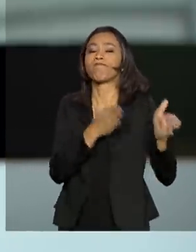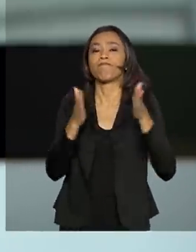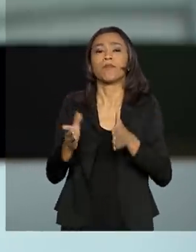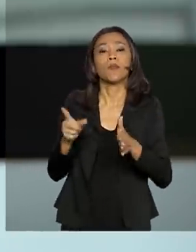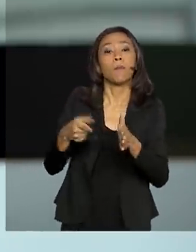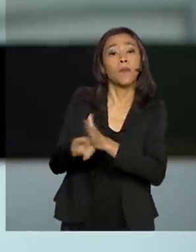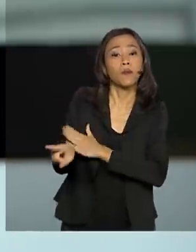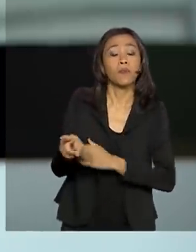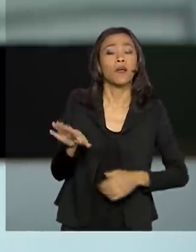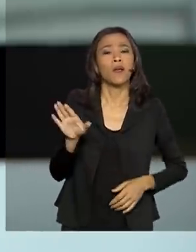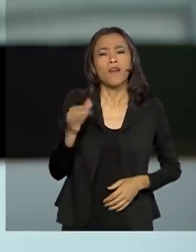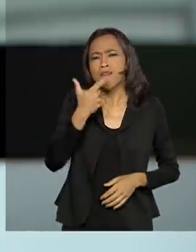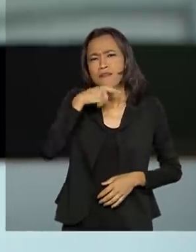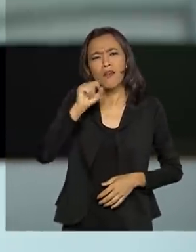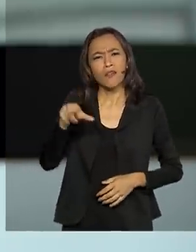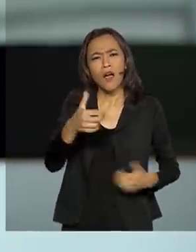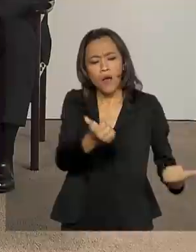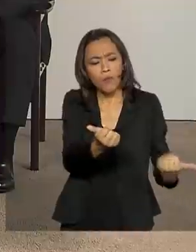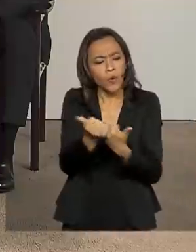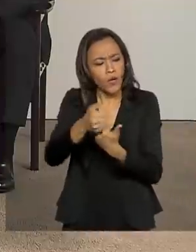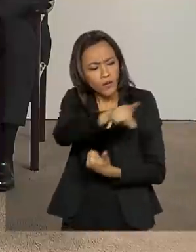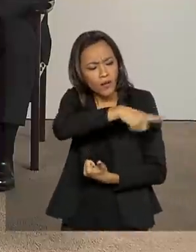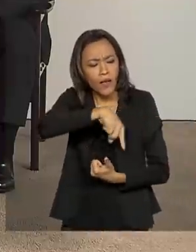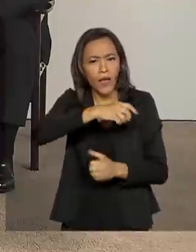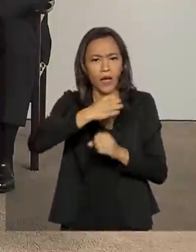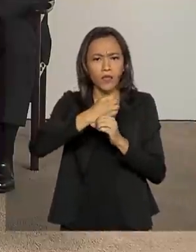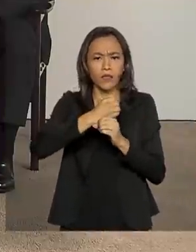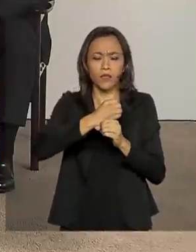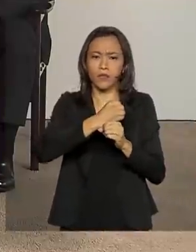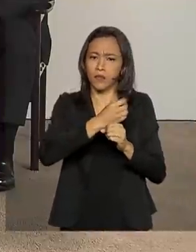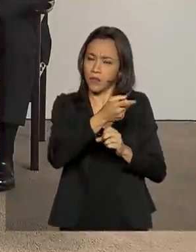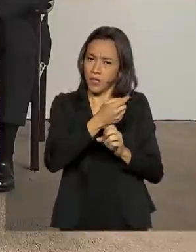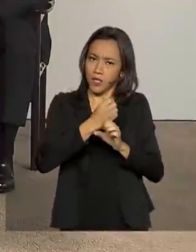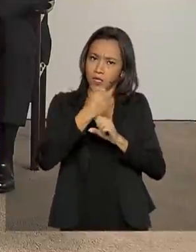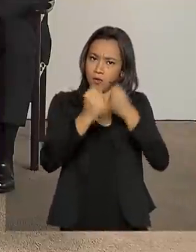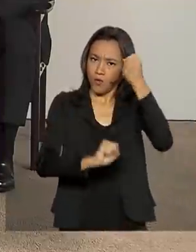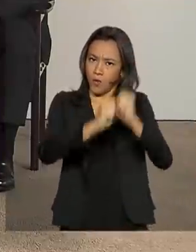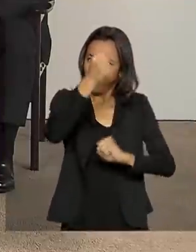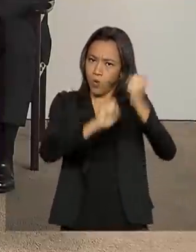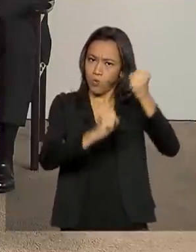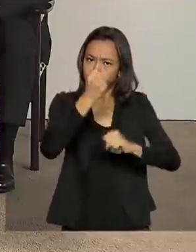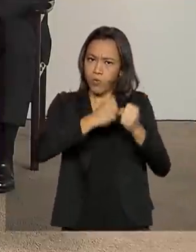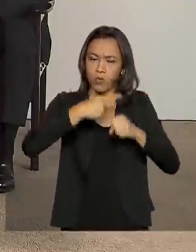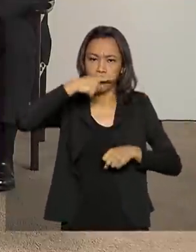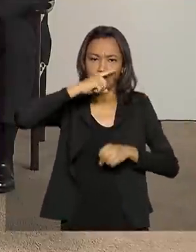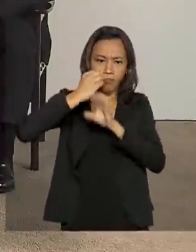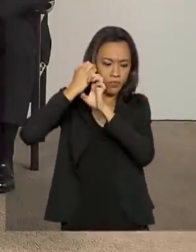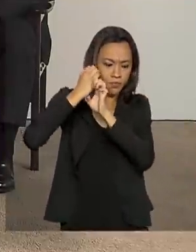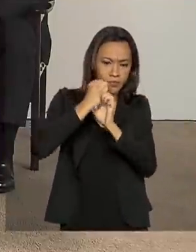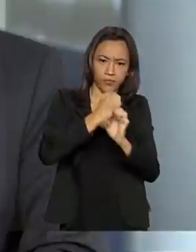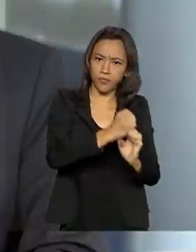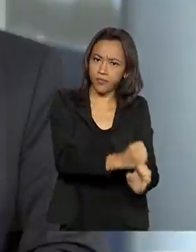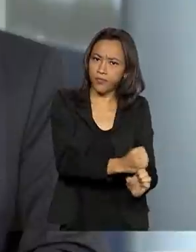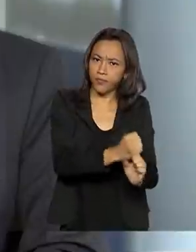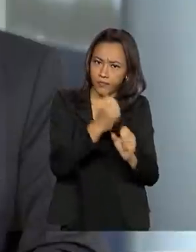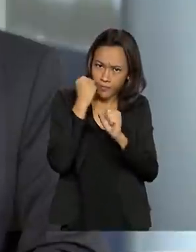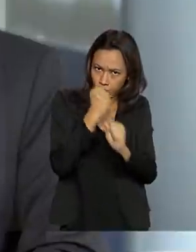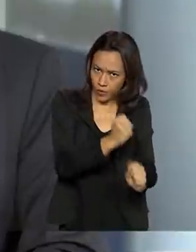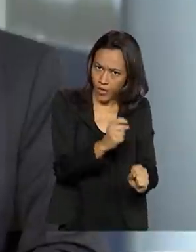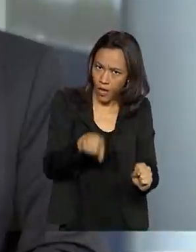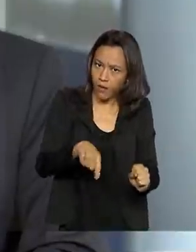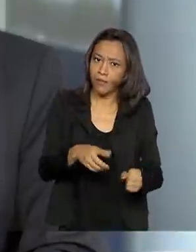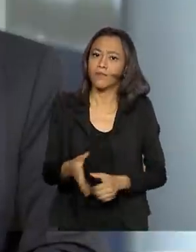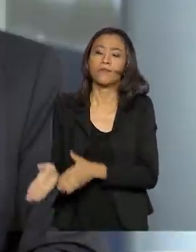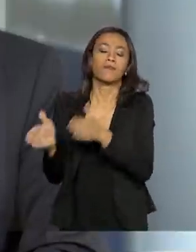quem está ajudando também são as usinas de cana-de-açúcar. Existe uma ajuda em relação ao SUS, ao Sistema Único de Saúde? Isso, olha só, isso foi